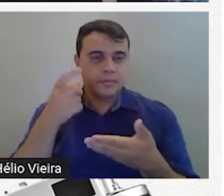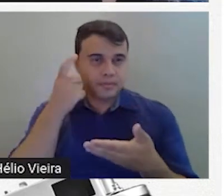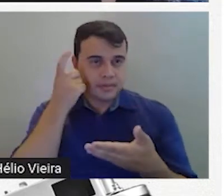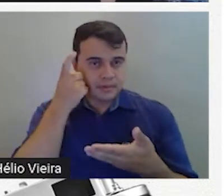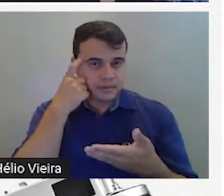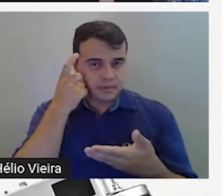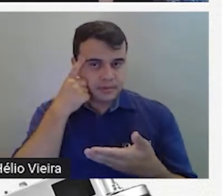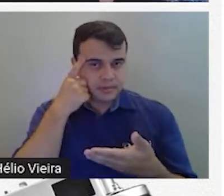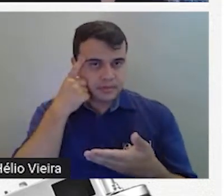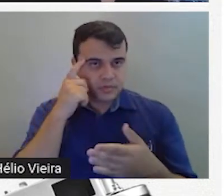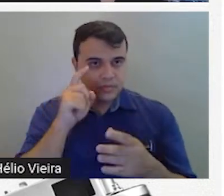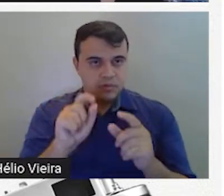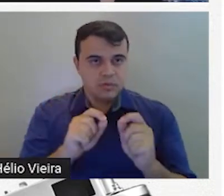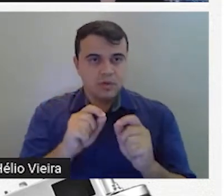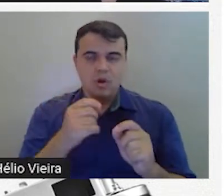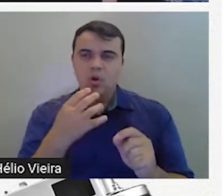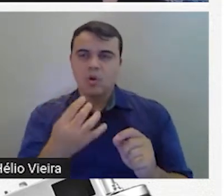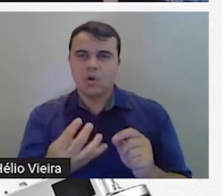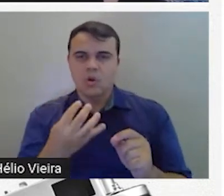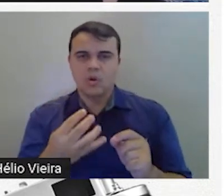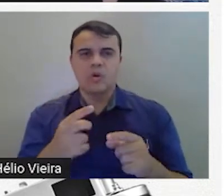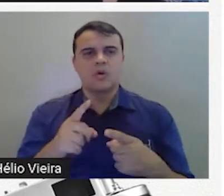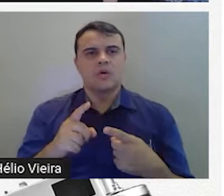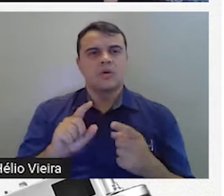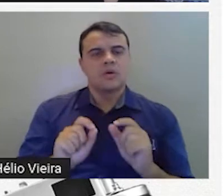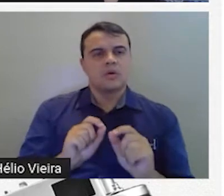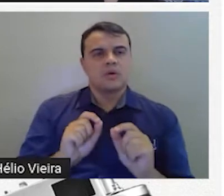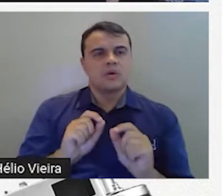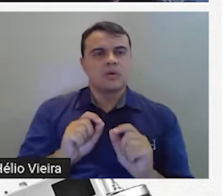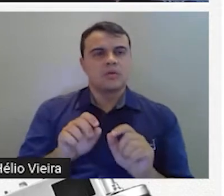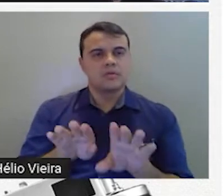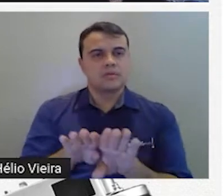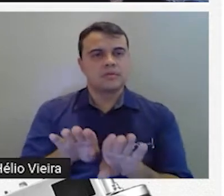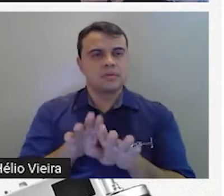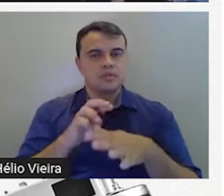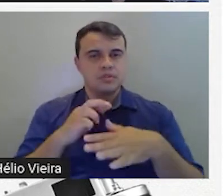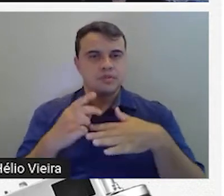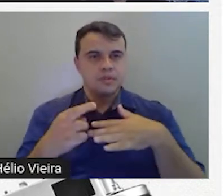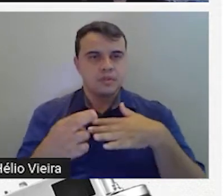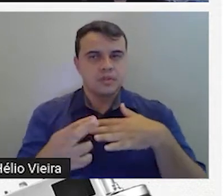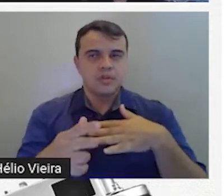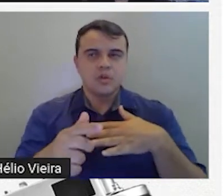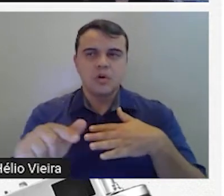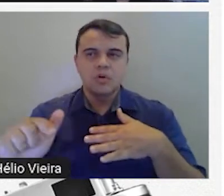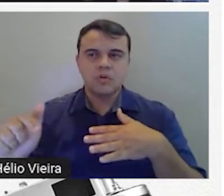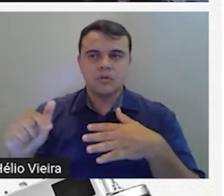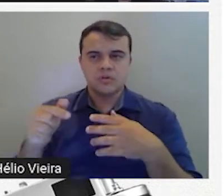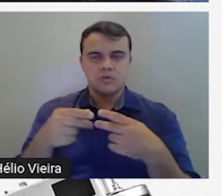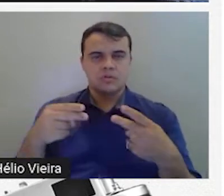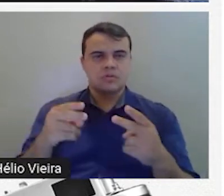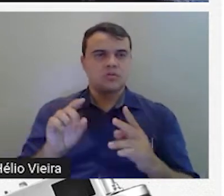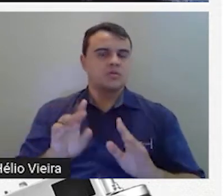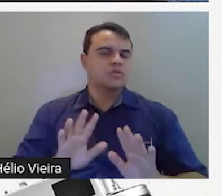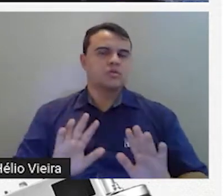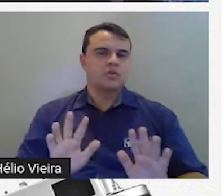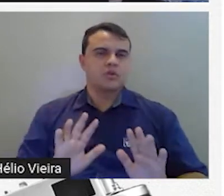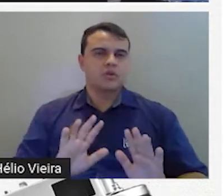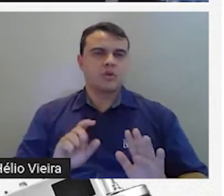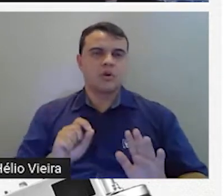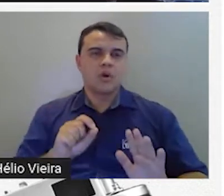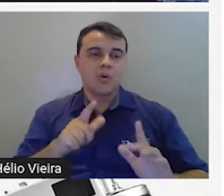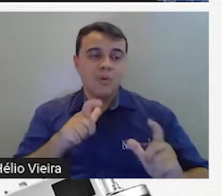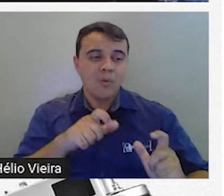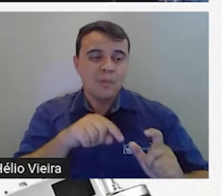pensar em cor, em várias outras coisas que não só o